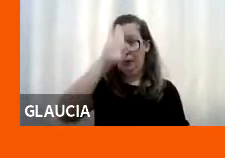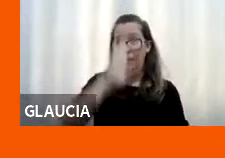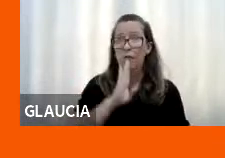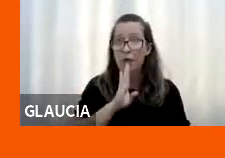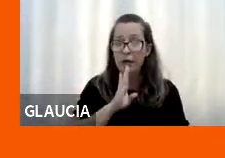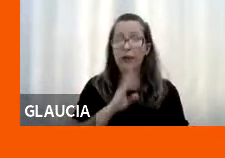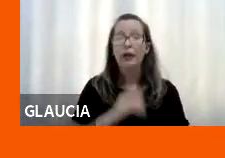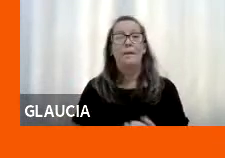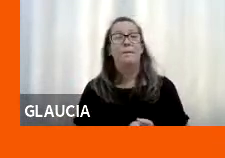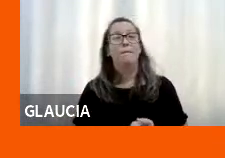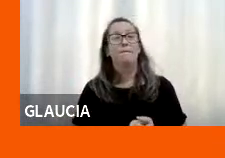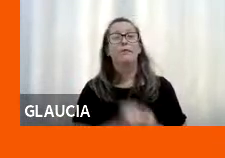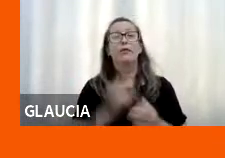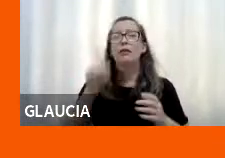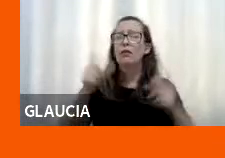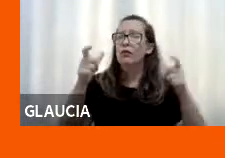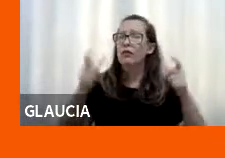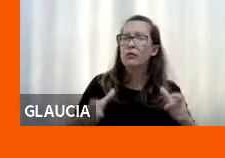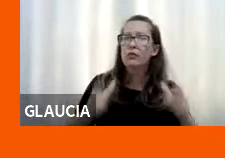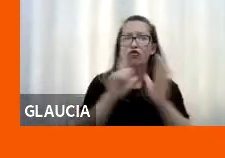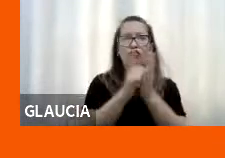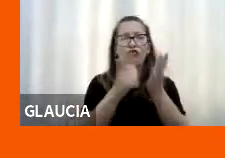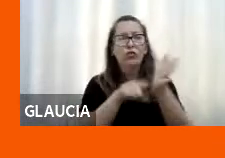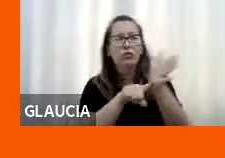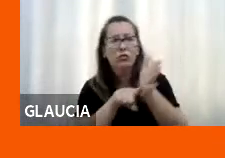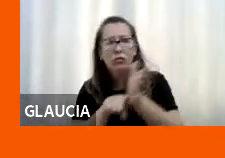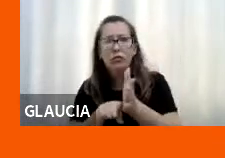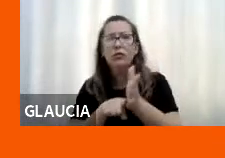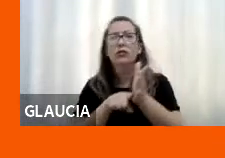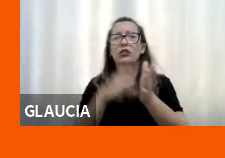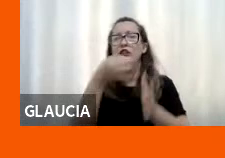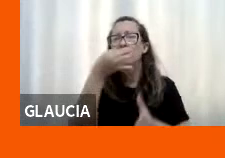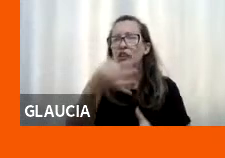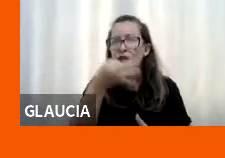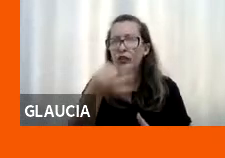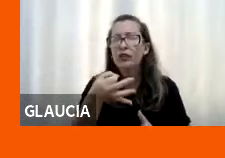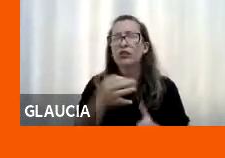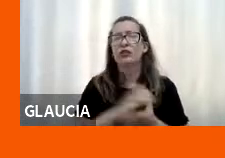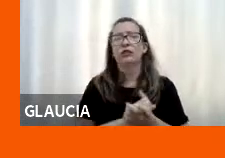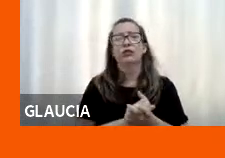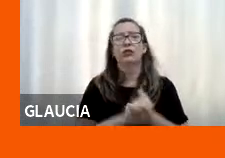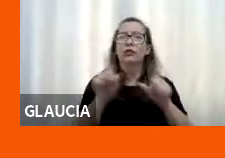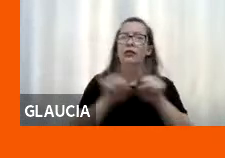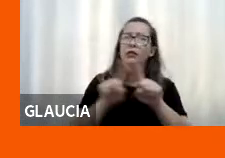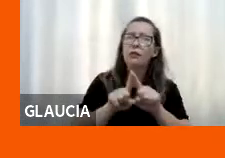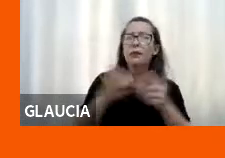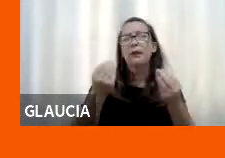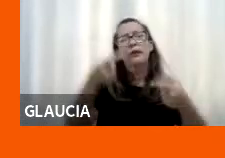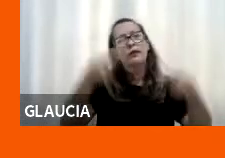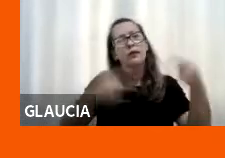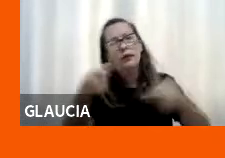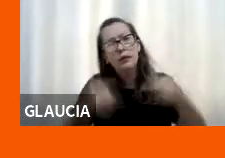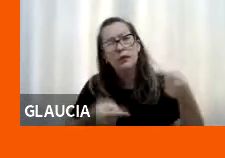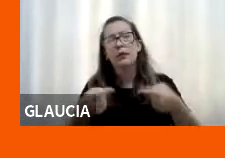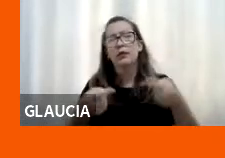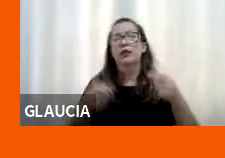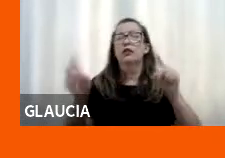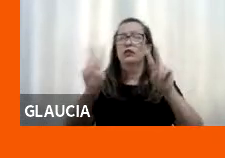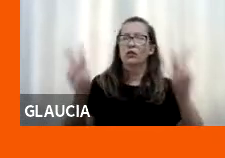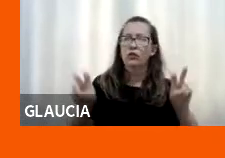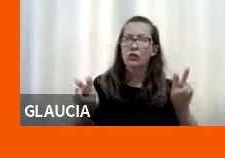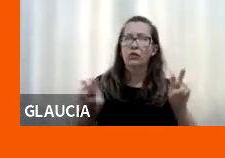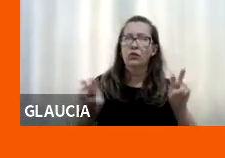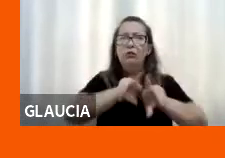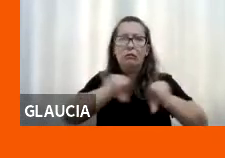um jornalismo investigativo, crítico, né? E de muito debate, muita discussão das questões.